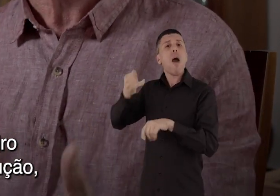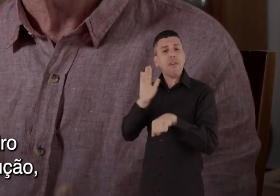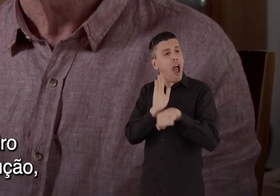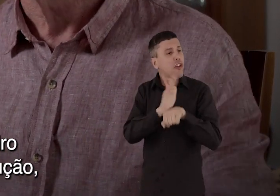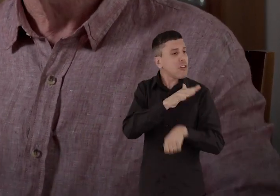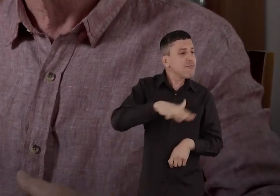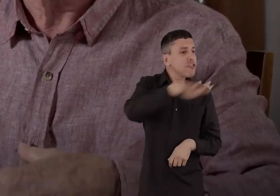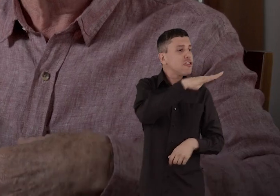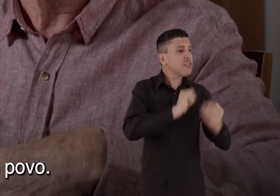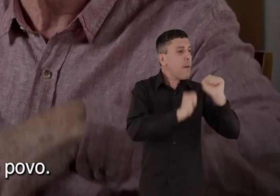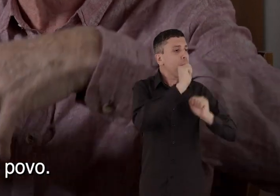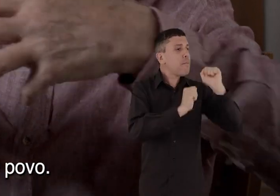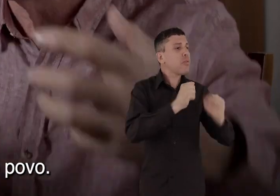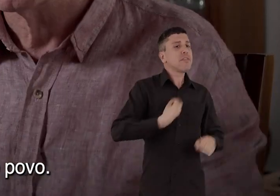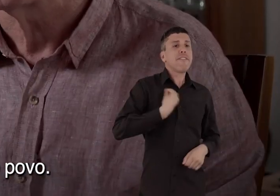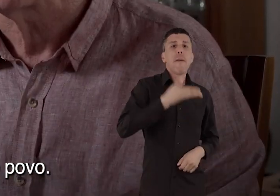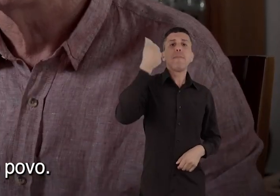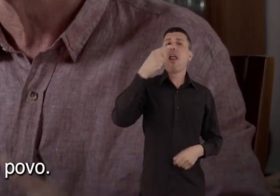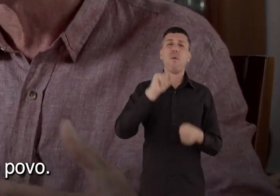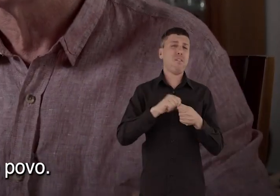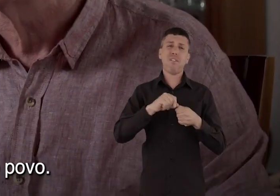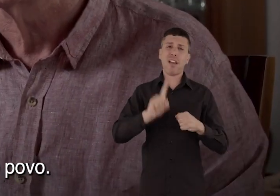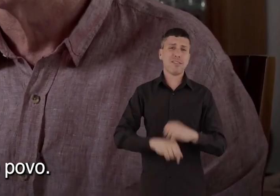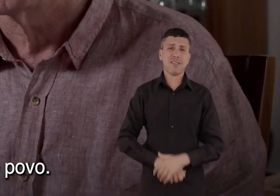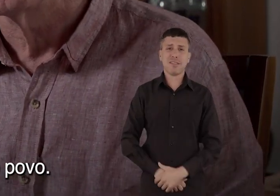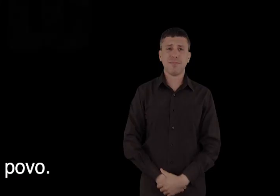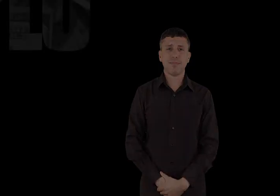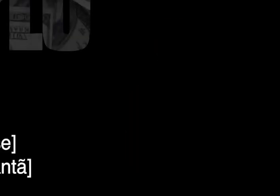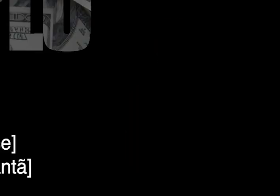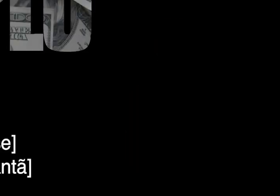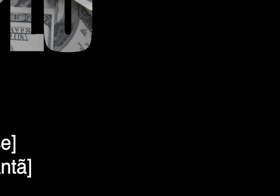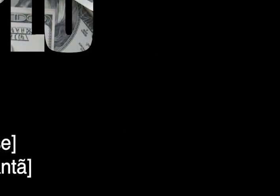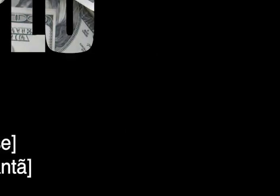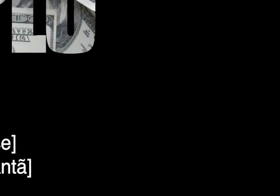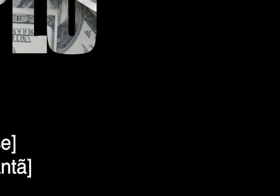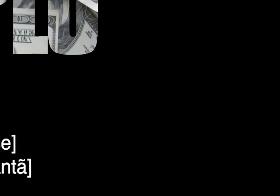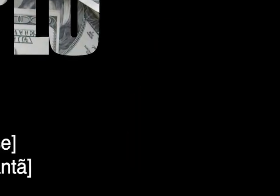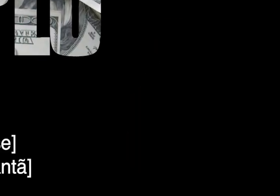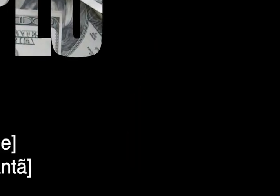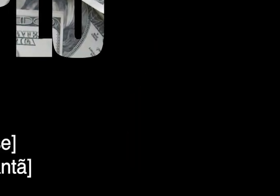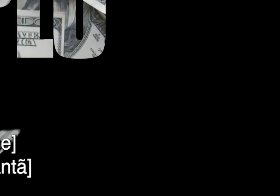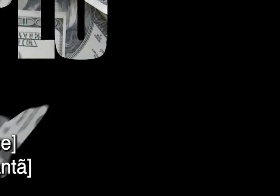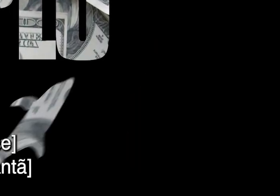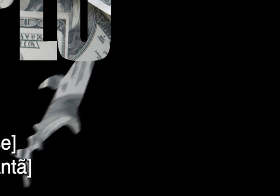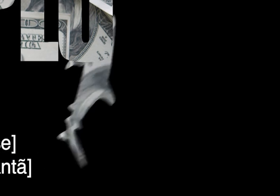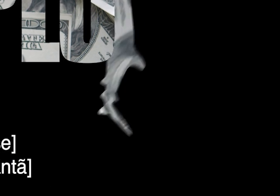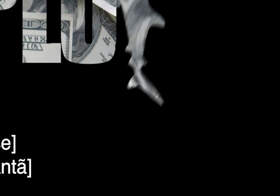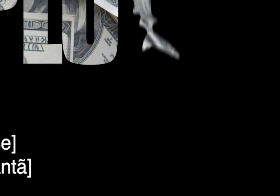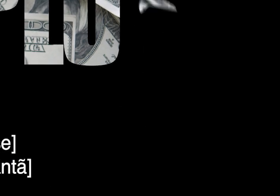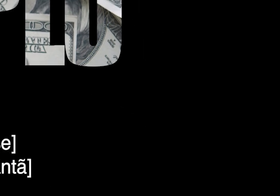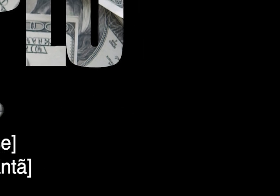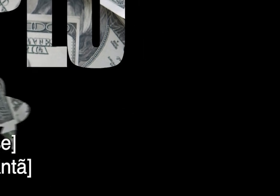fazer produção, produzir meios para melhorar a vida do povo. O Complô, em letras vazadas com imagem de cédulas